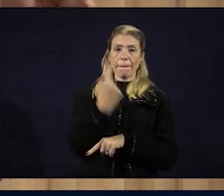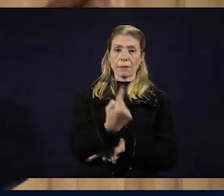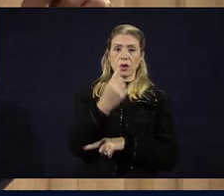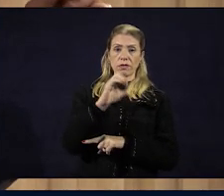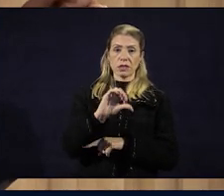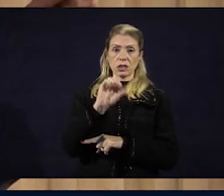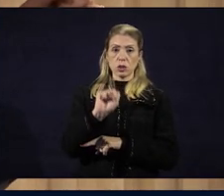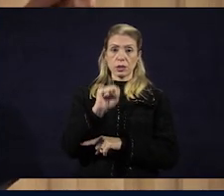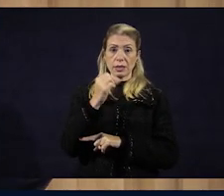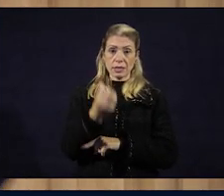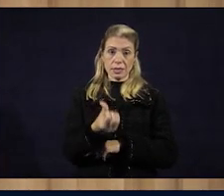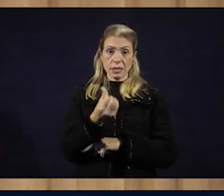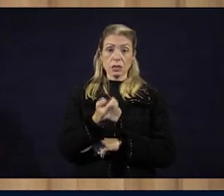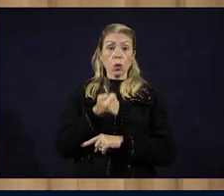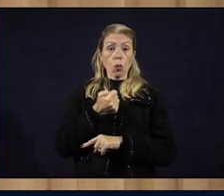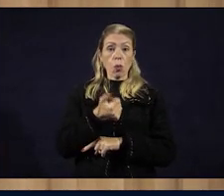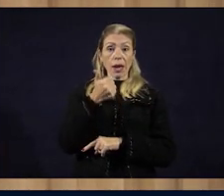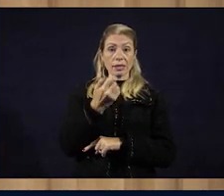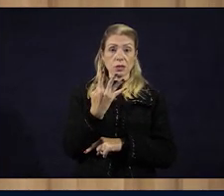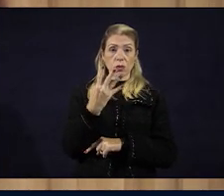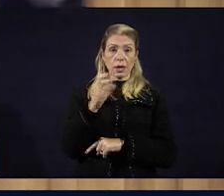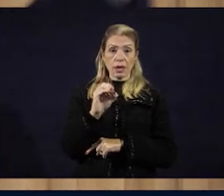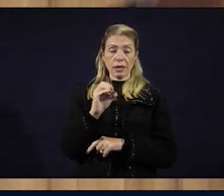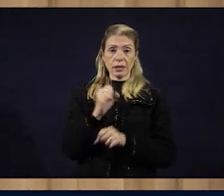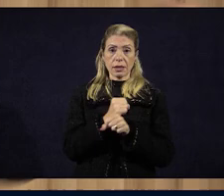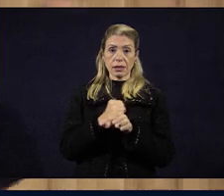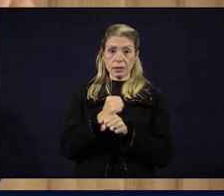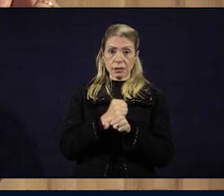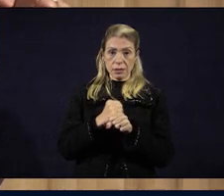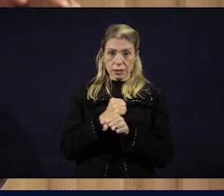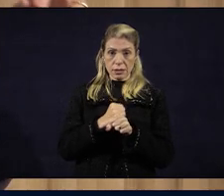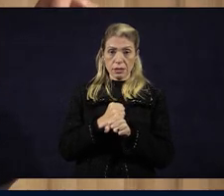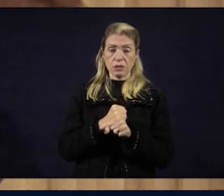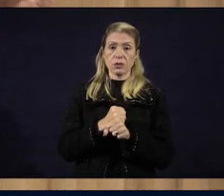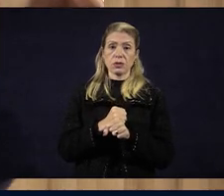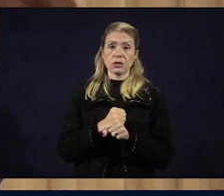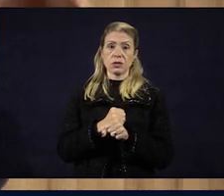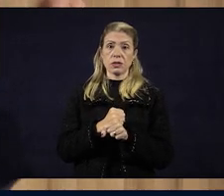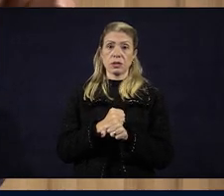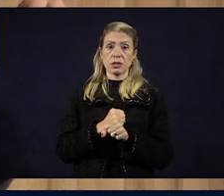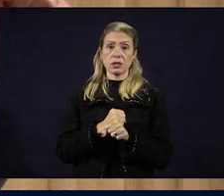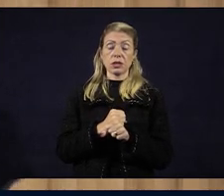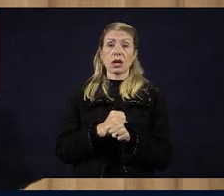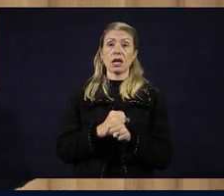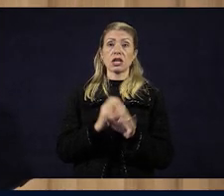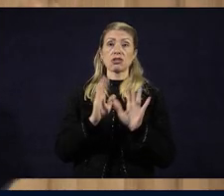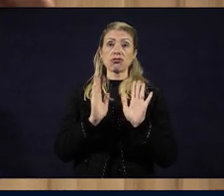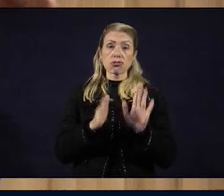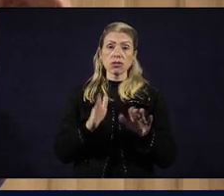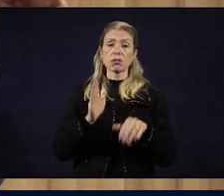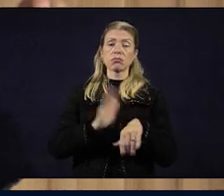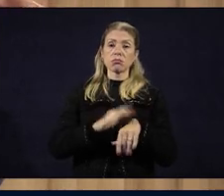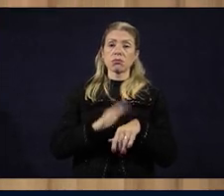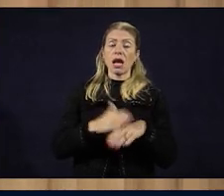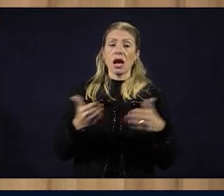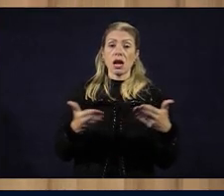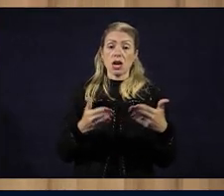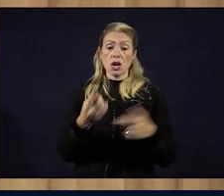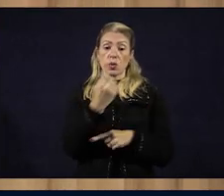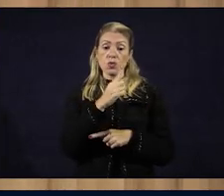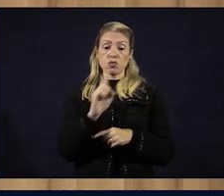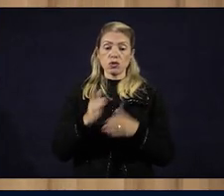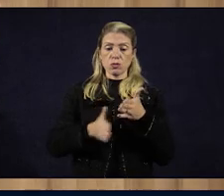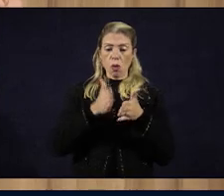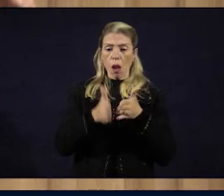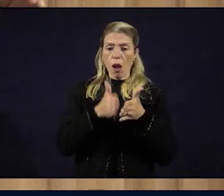quase 40 anos. Foi leiloado em 2020, nós concluímos o ano passado e já está em plena operação. O último trecho vai ser